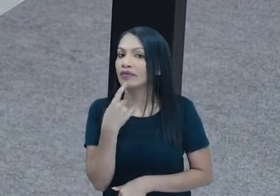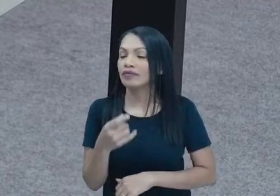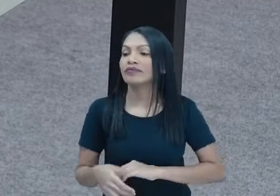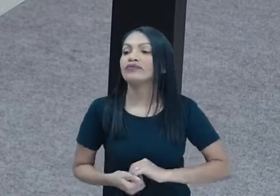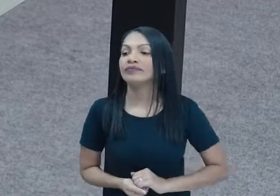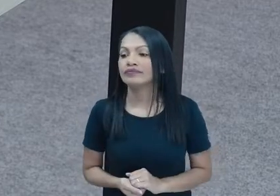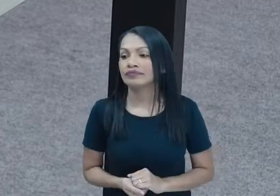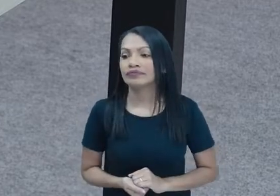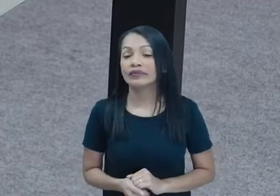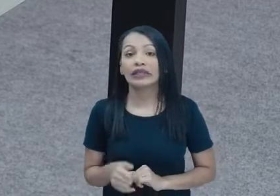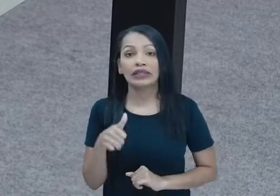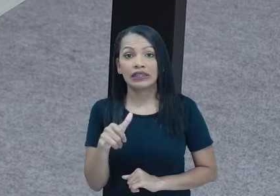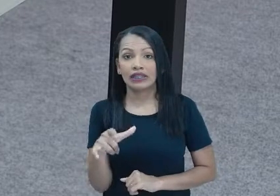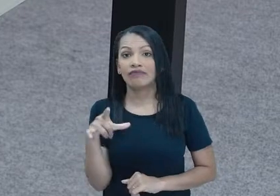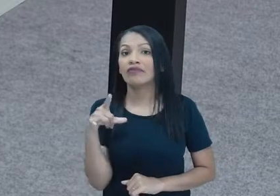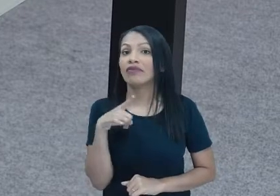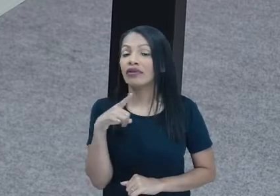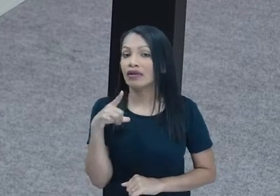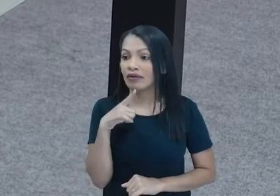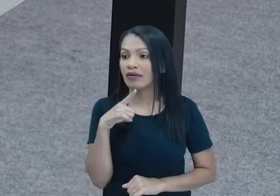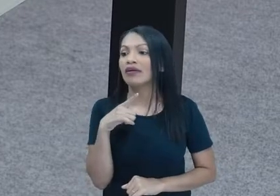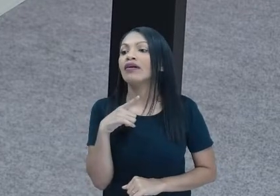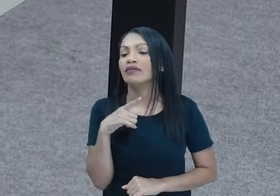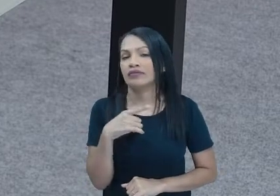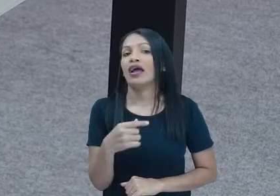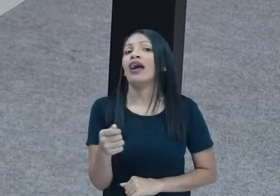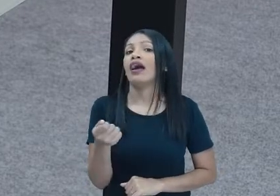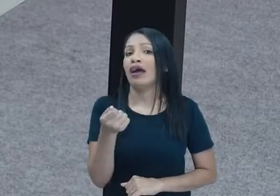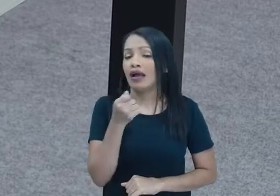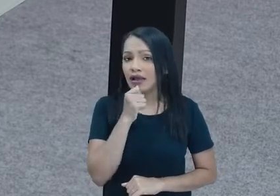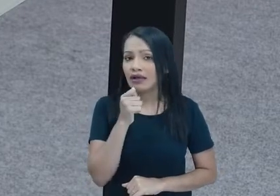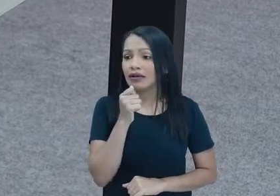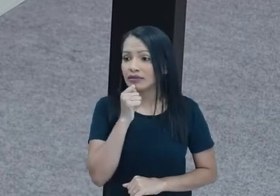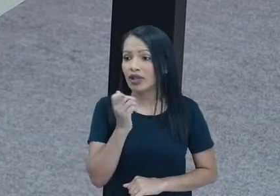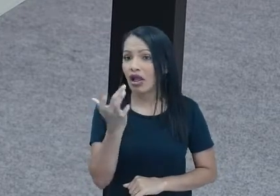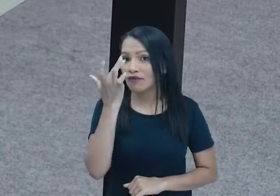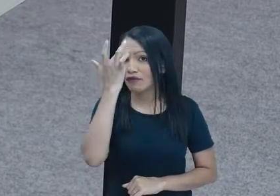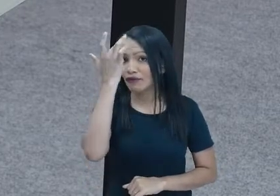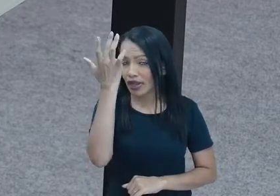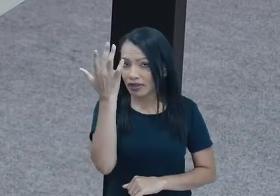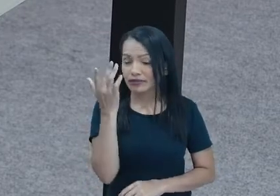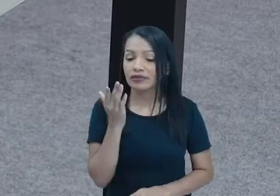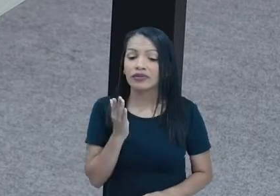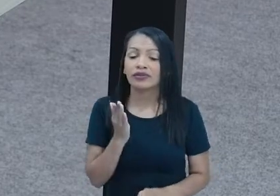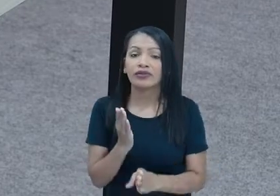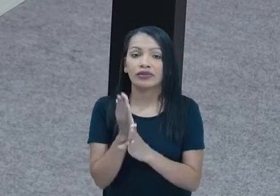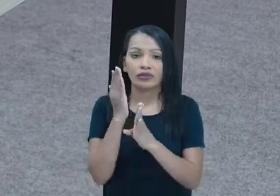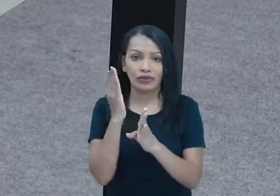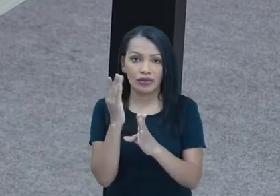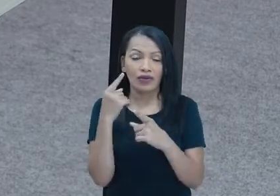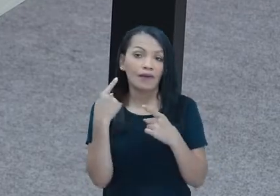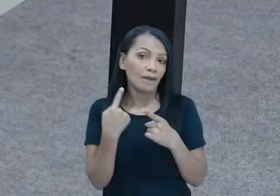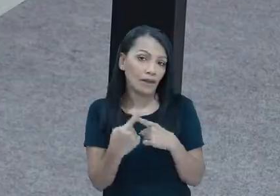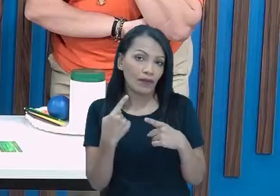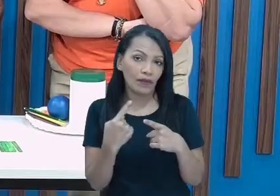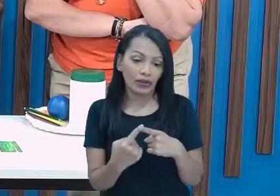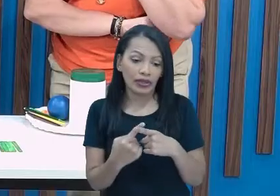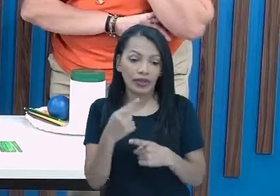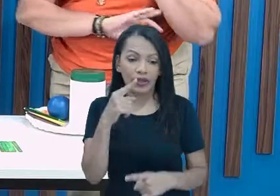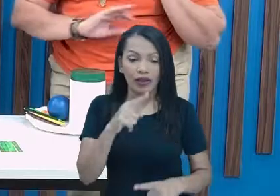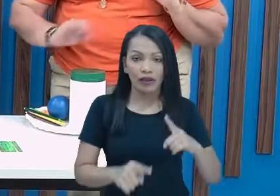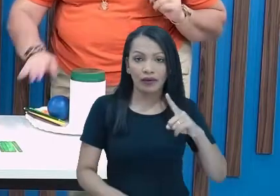Se eu tivesse feito assim, ainda seria mais fácil de descobrir. Por quê? Porque os objetos